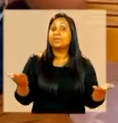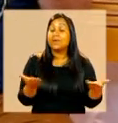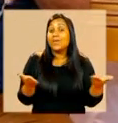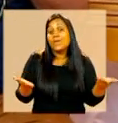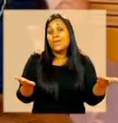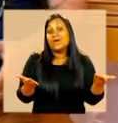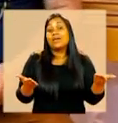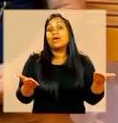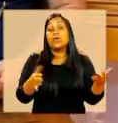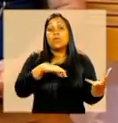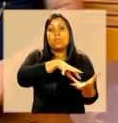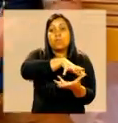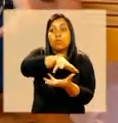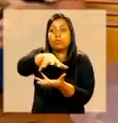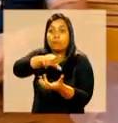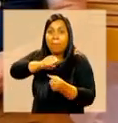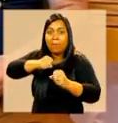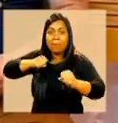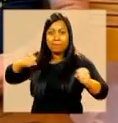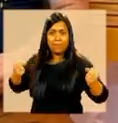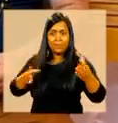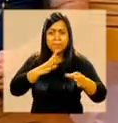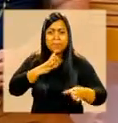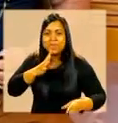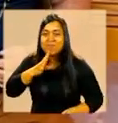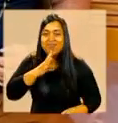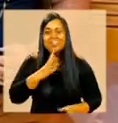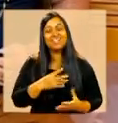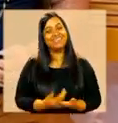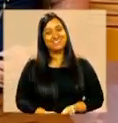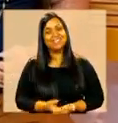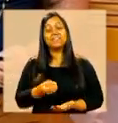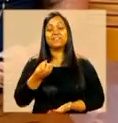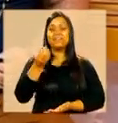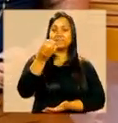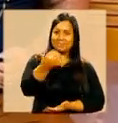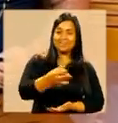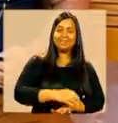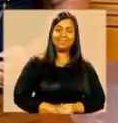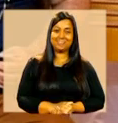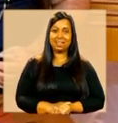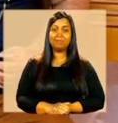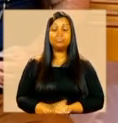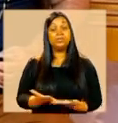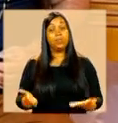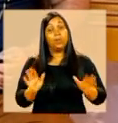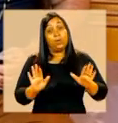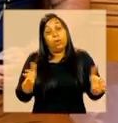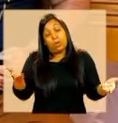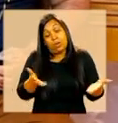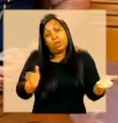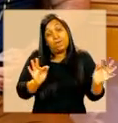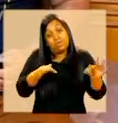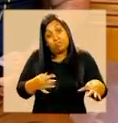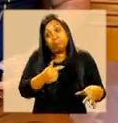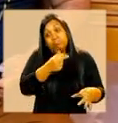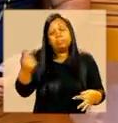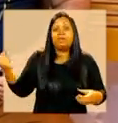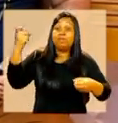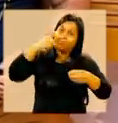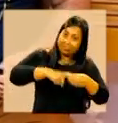despede. O mundo é muito grande, gente. Vamos conhecer esse mundão, né? É isso aí, vamos viajar, pessoal. A gente fica por aqui, volta a semana que vem